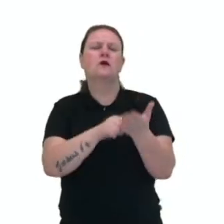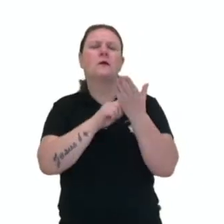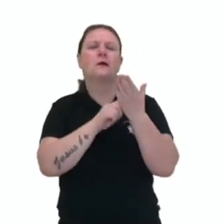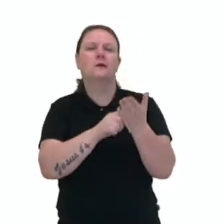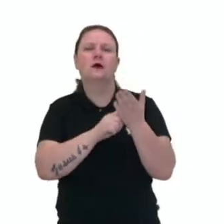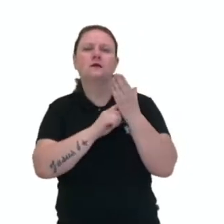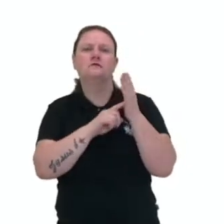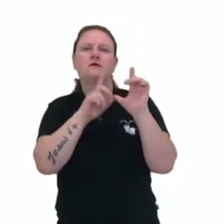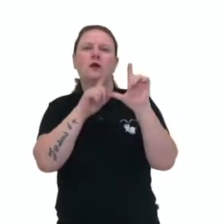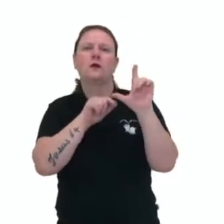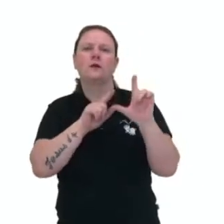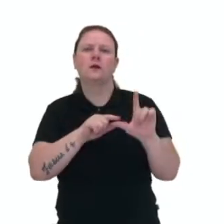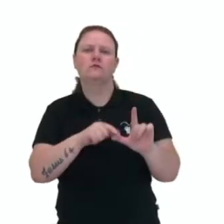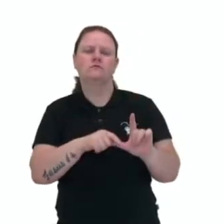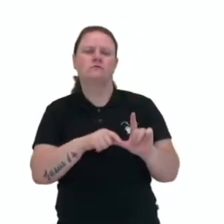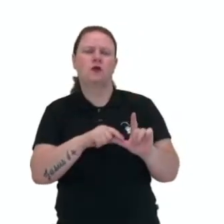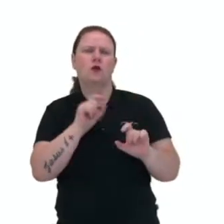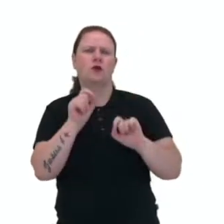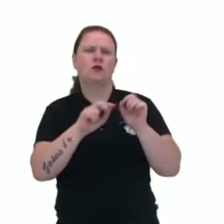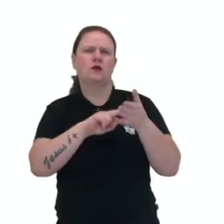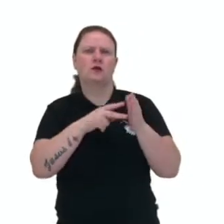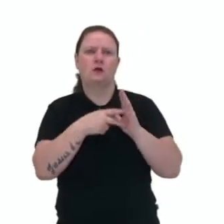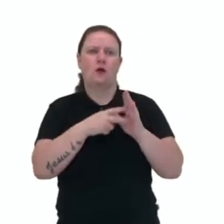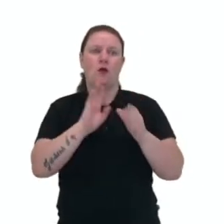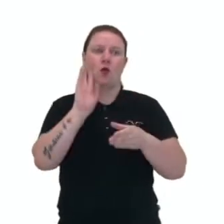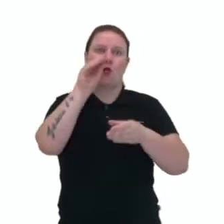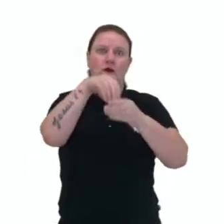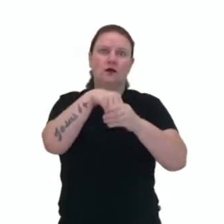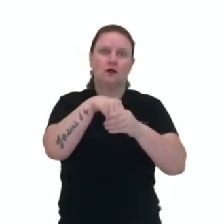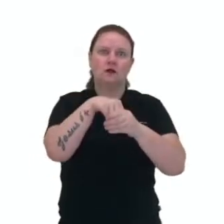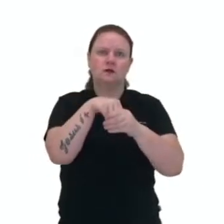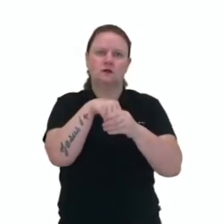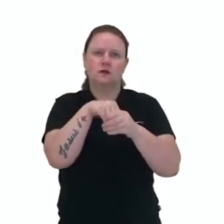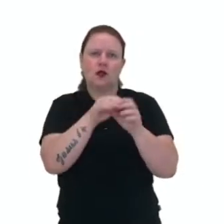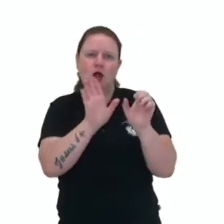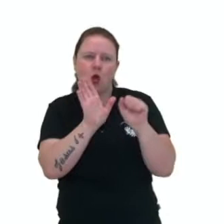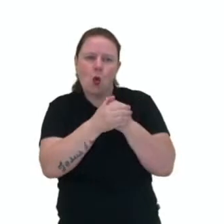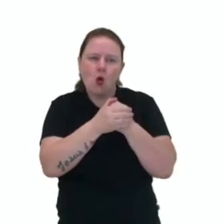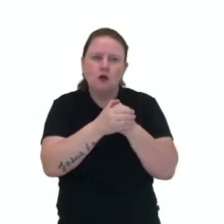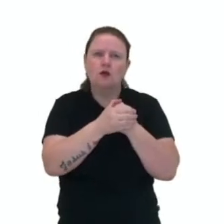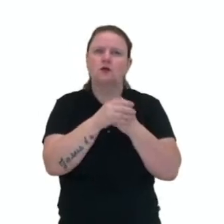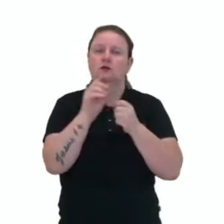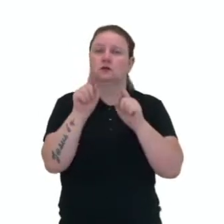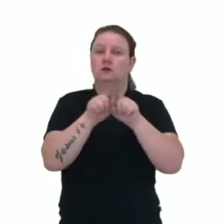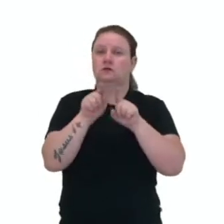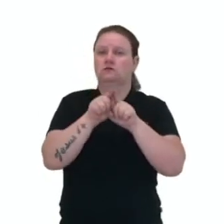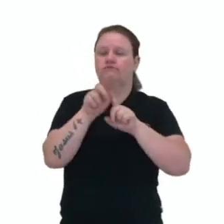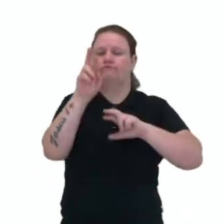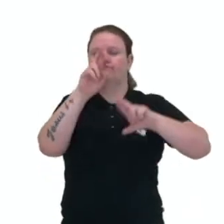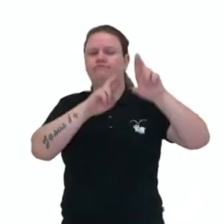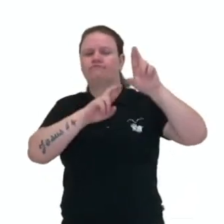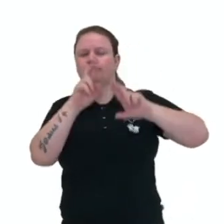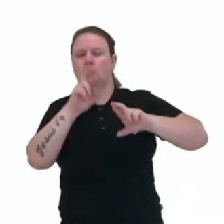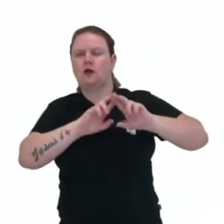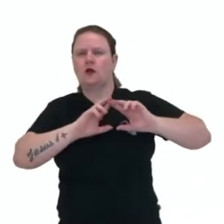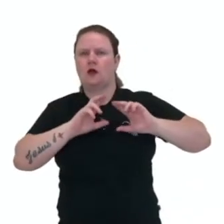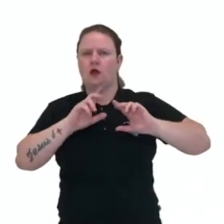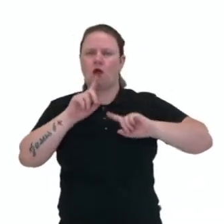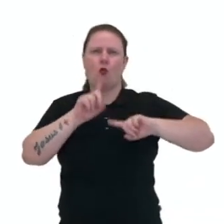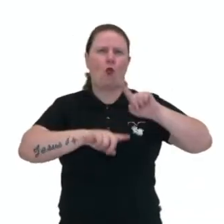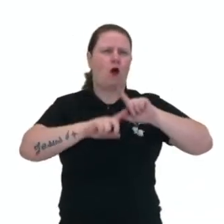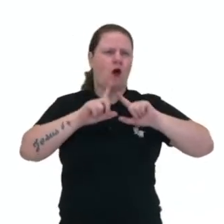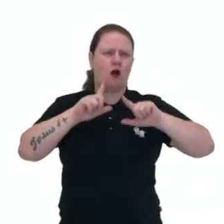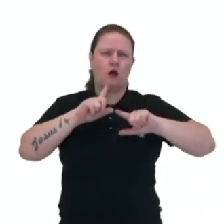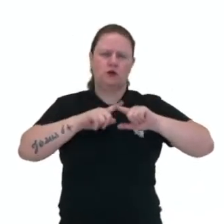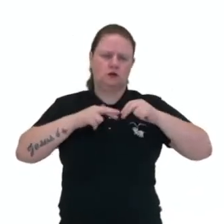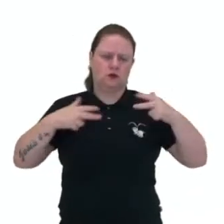verificar noções implícitas na letra, ou seja, aquilo que está escondido, e verificar alguns recursos linguísticos que compõem a significação do